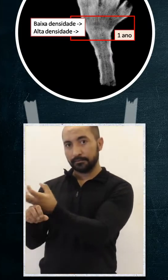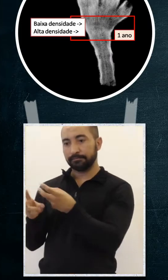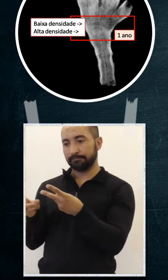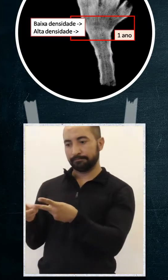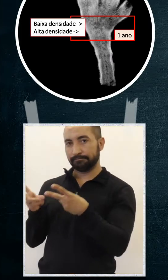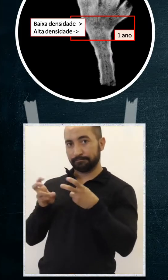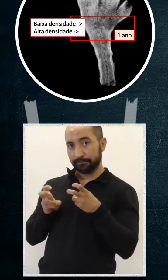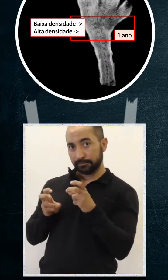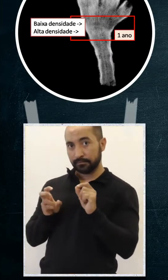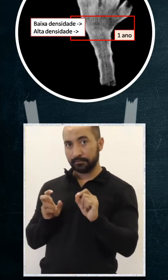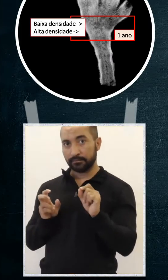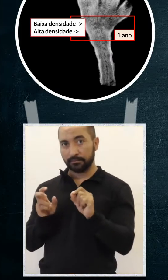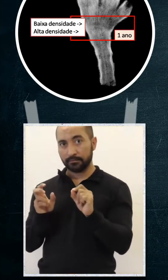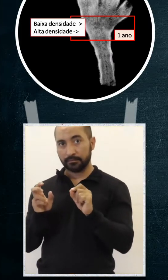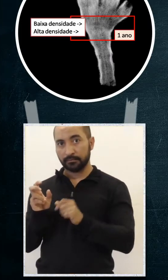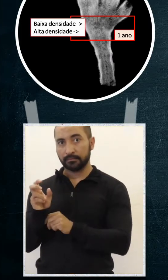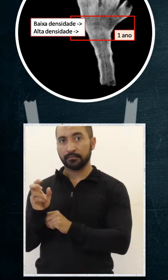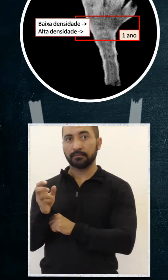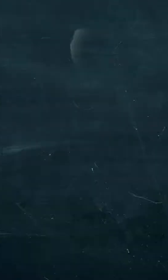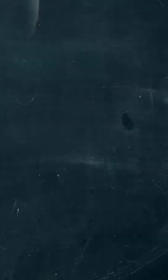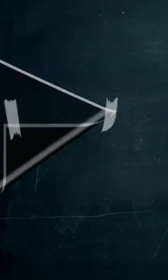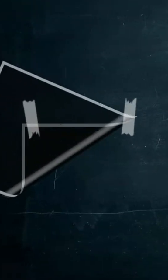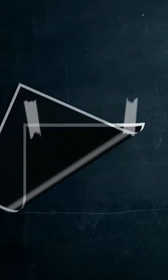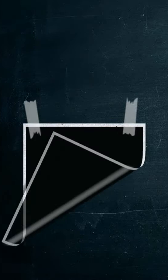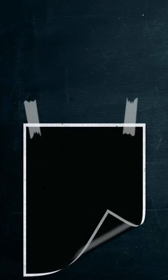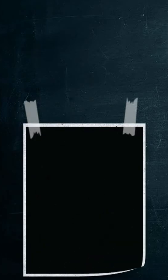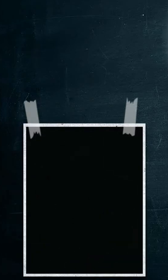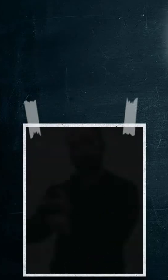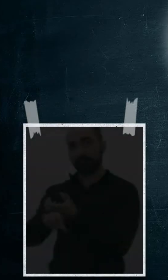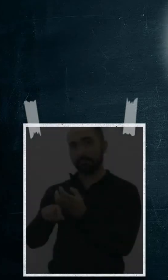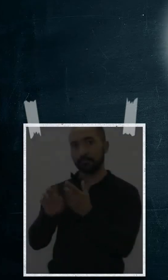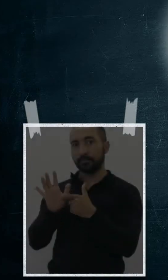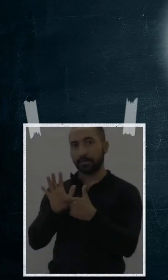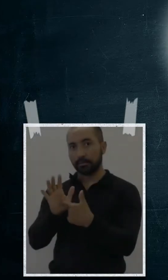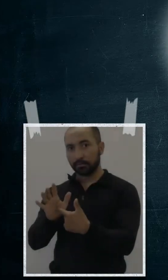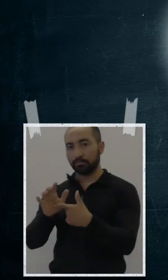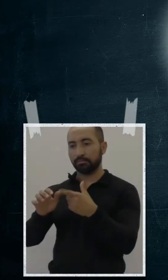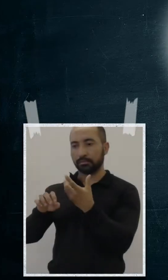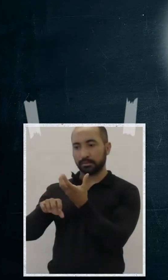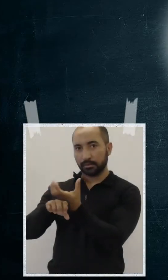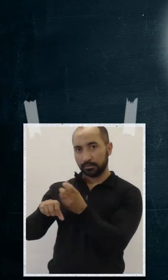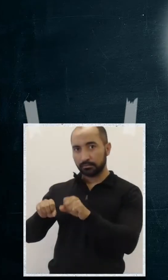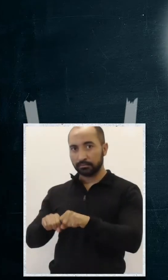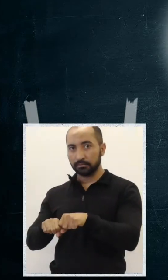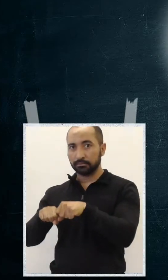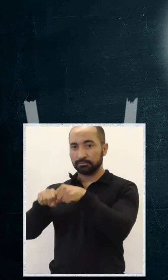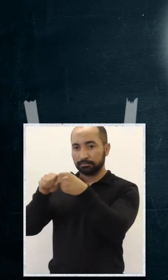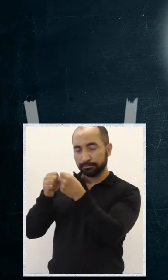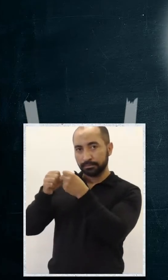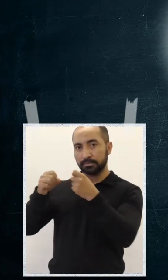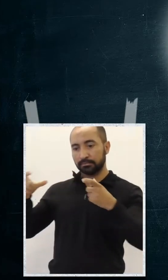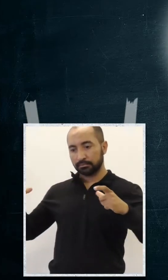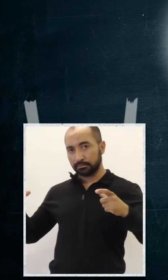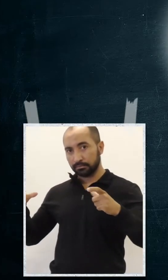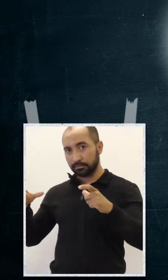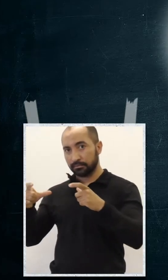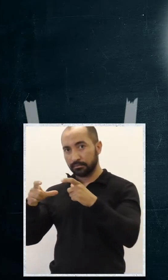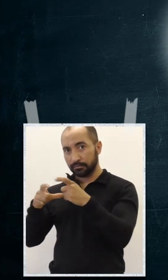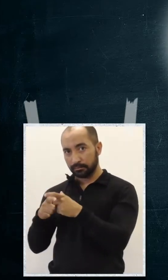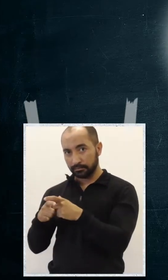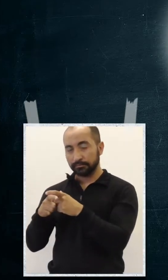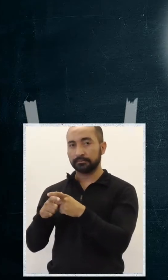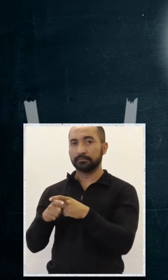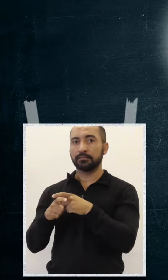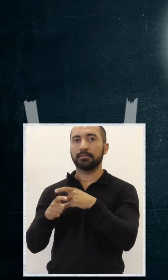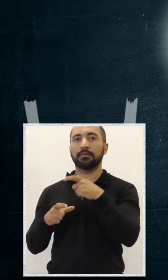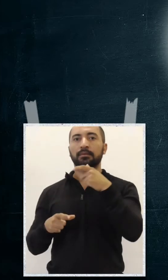hart observadas mostram sinais de declive e ou degradação. Observa-se um declínio populacional mais acentuado ao norte, Paraíba e